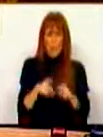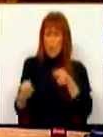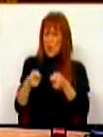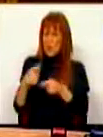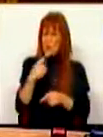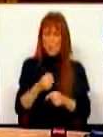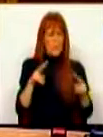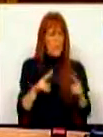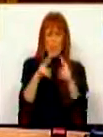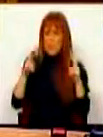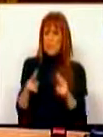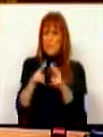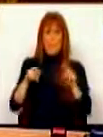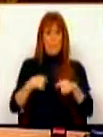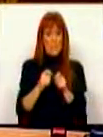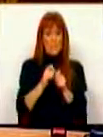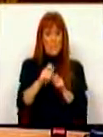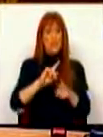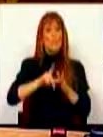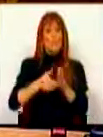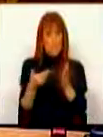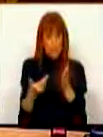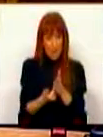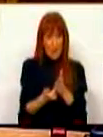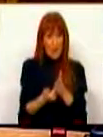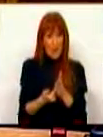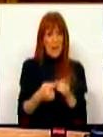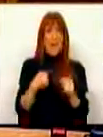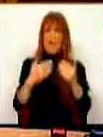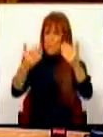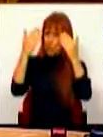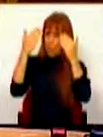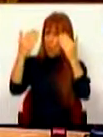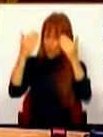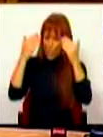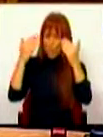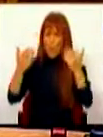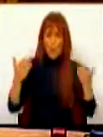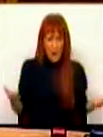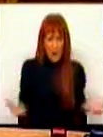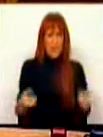organizações, muitos encontros na própria definição do projeto, e devemos saudar esta